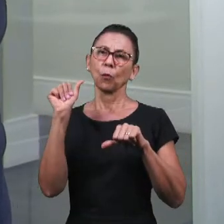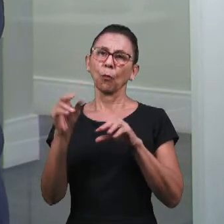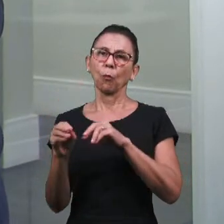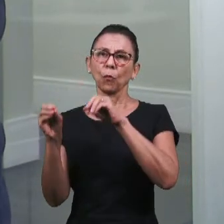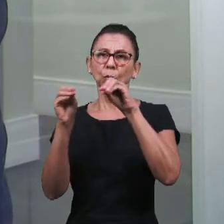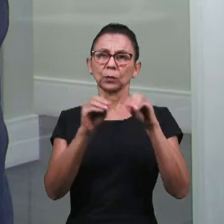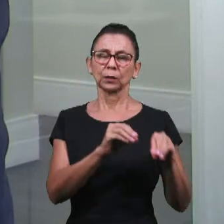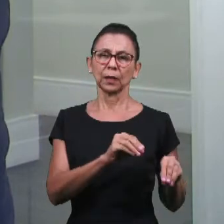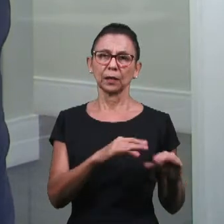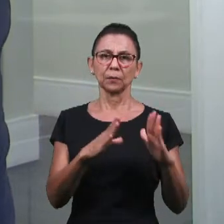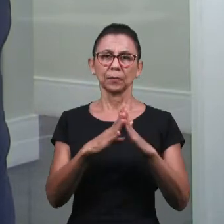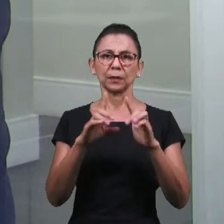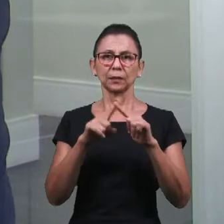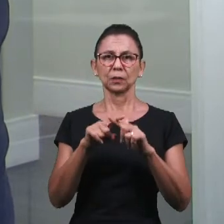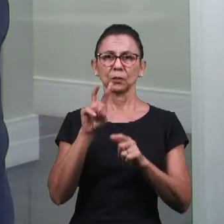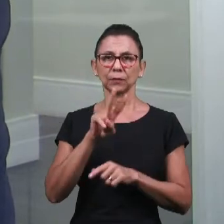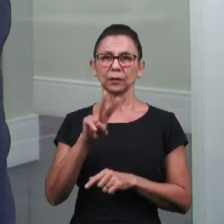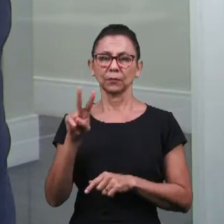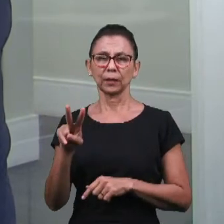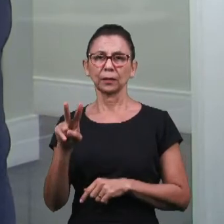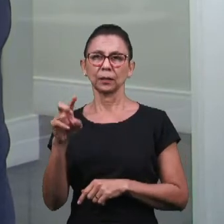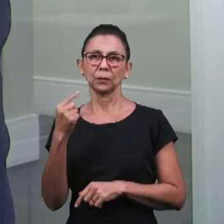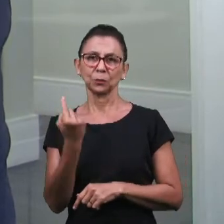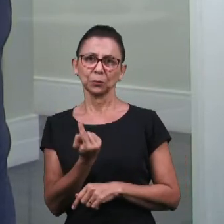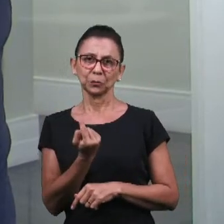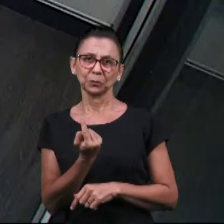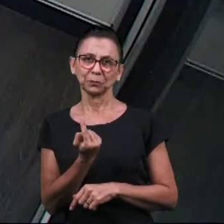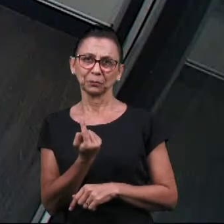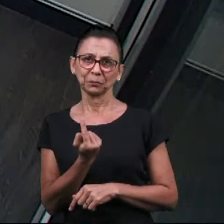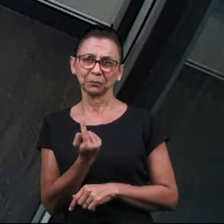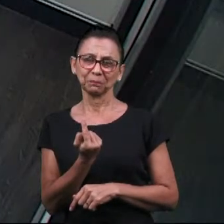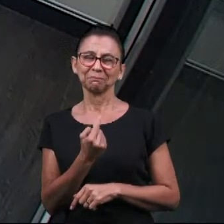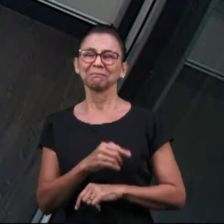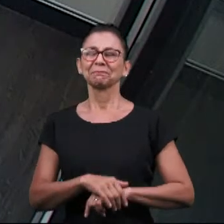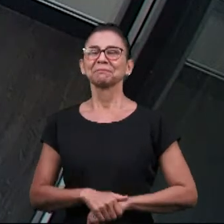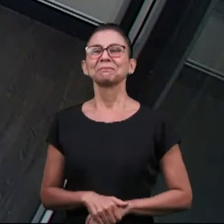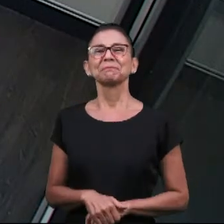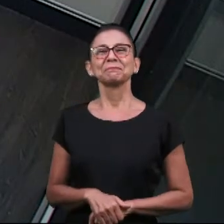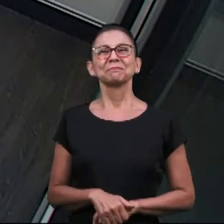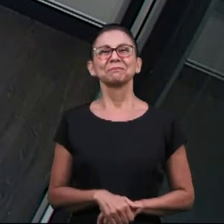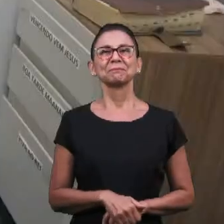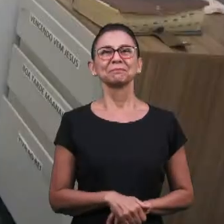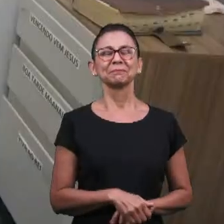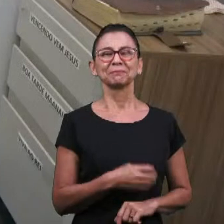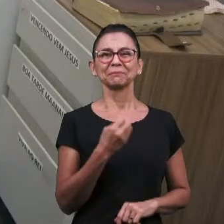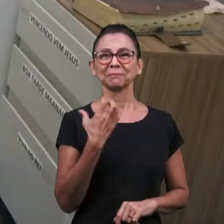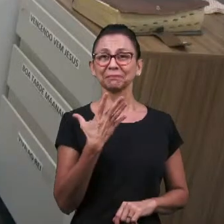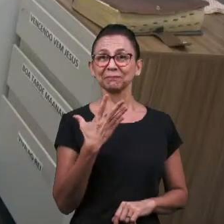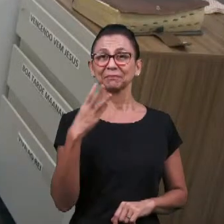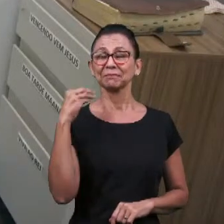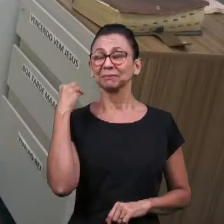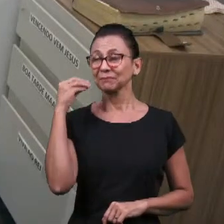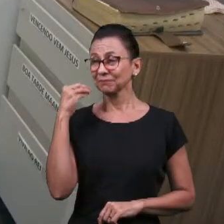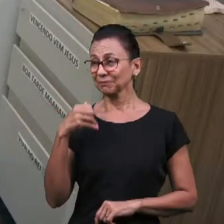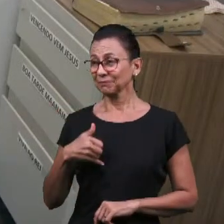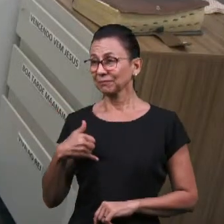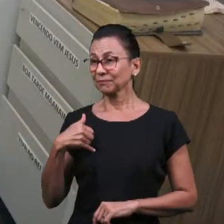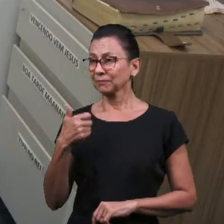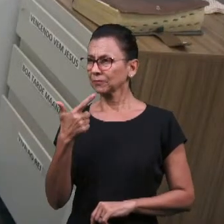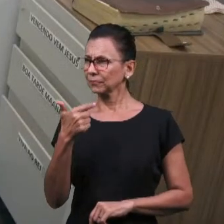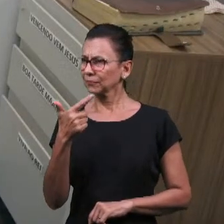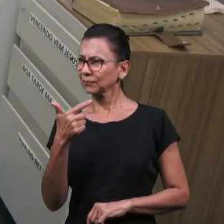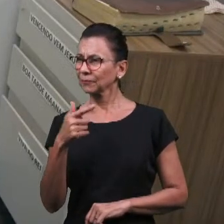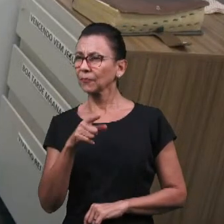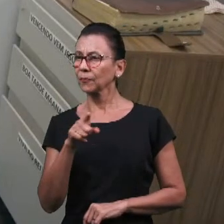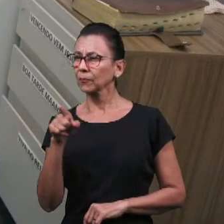o diácono. E foi um período de muito trabalho. Glória a Deus. Bom, aí veio essa grande experiência aos 12 anos, mas quando é que o